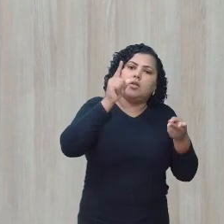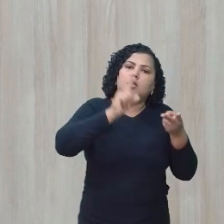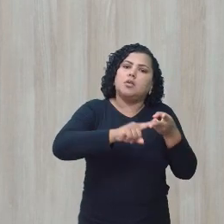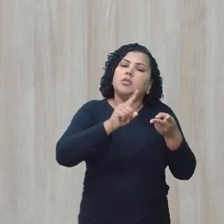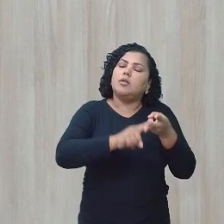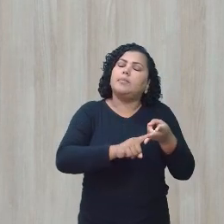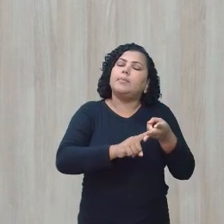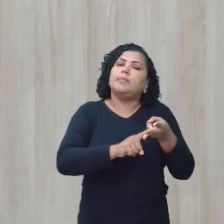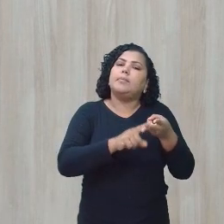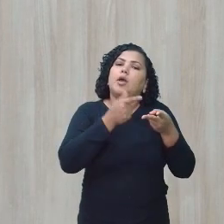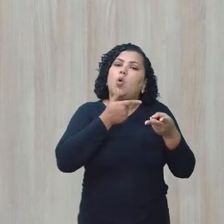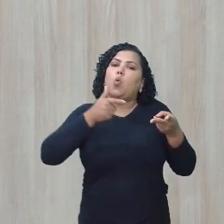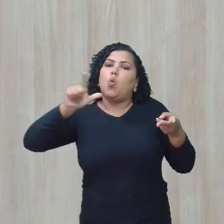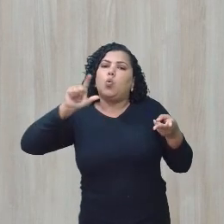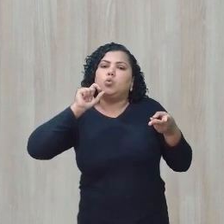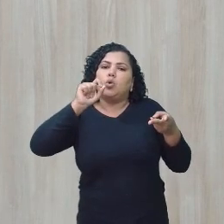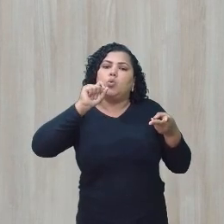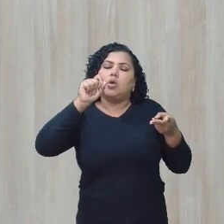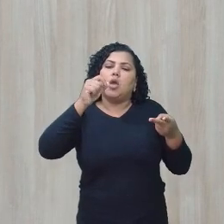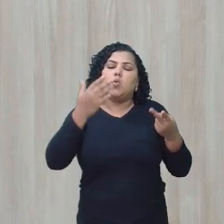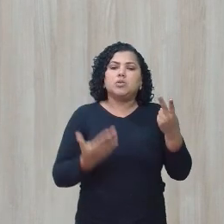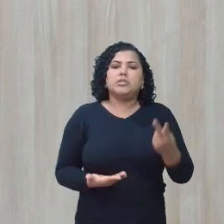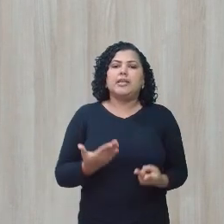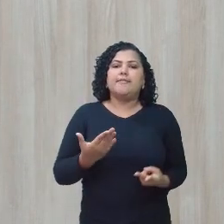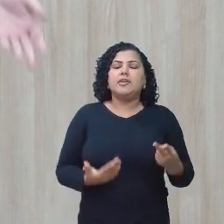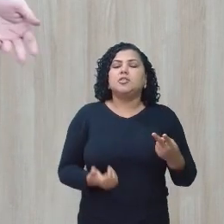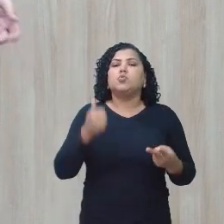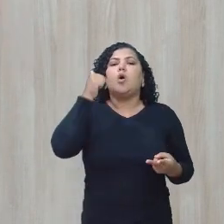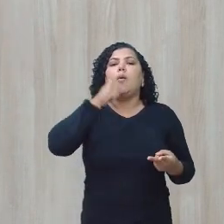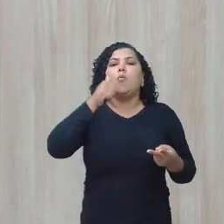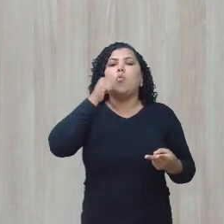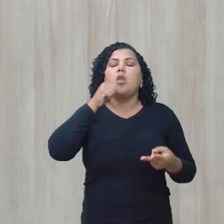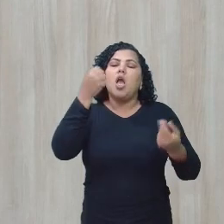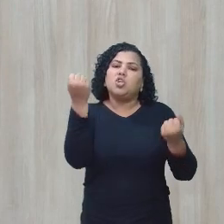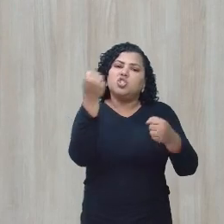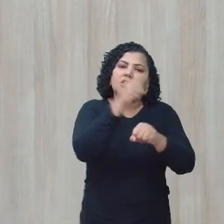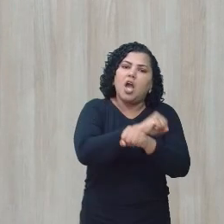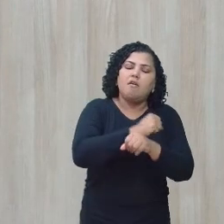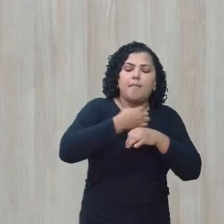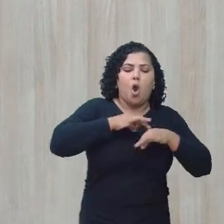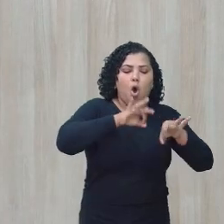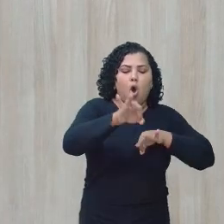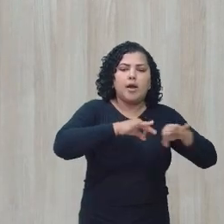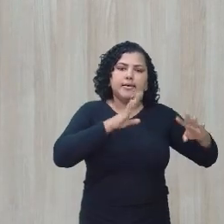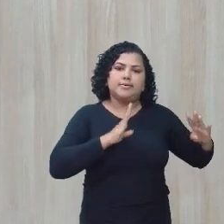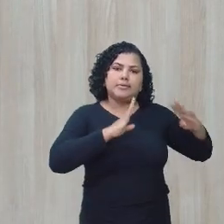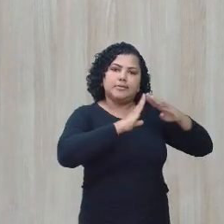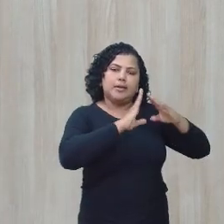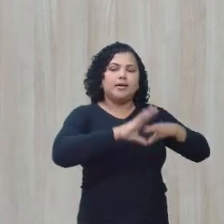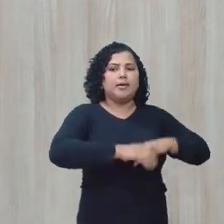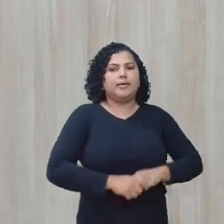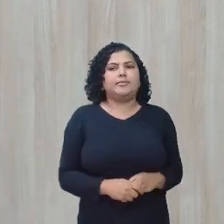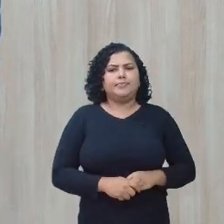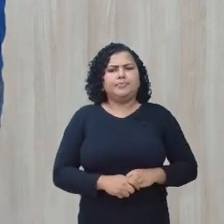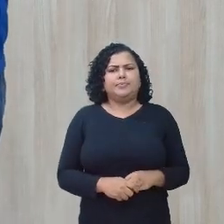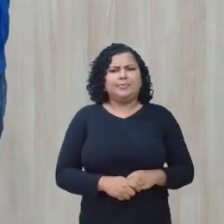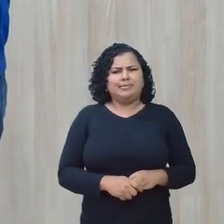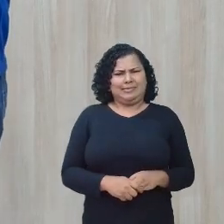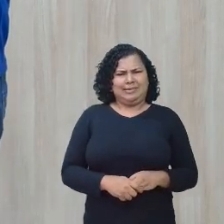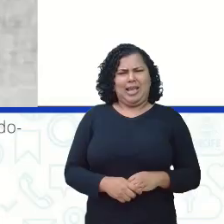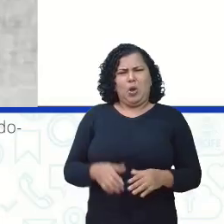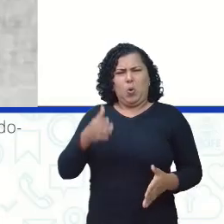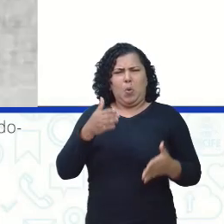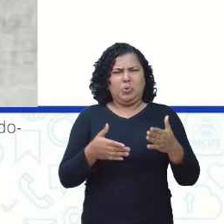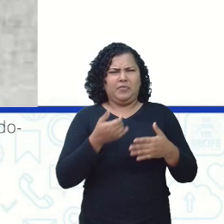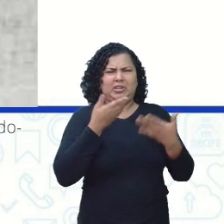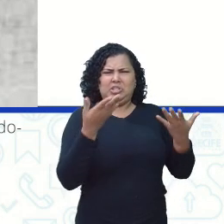serviço de uma mulher escravizada para serviços domésticos. Né? E nosso robôzinho está dizendo, coisa horrível, gente sendo